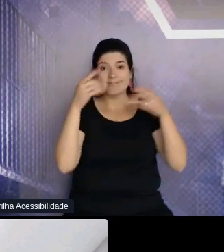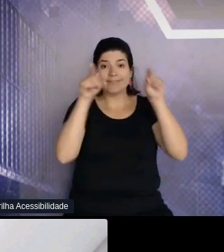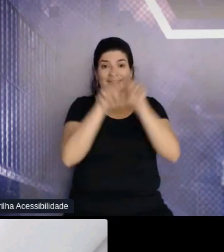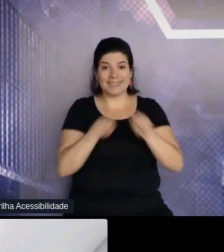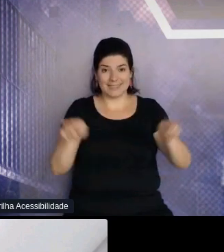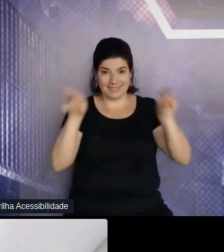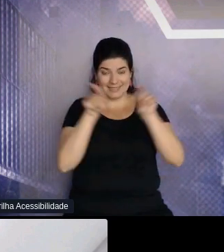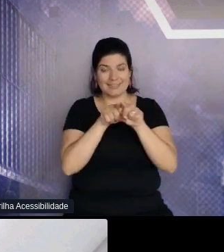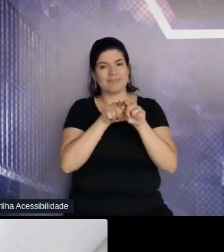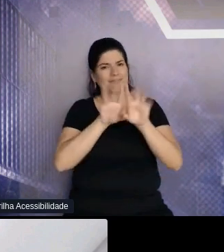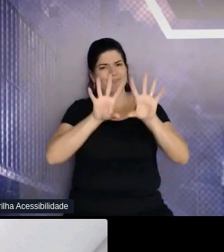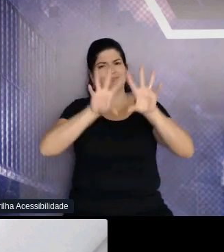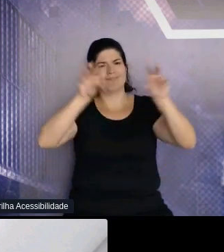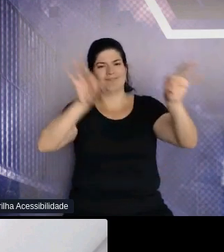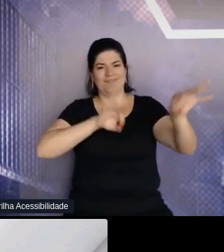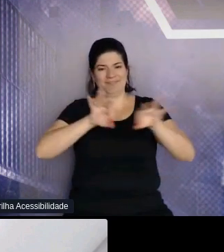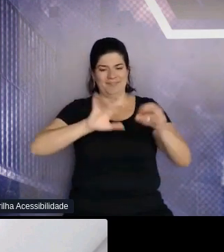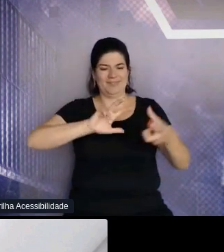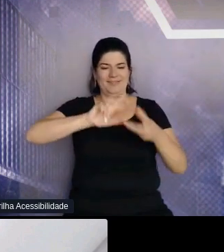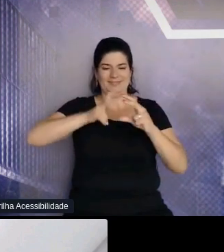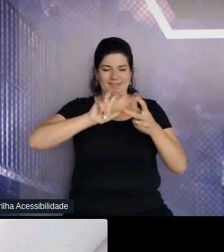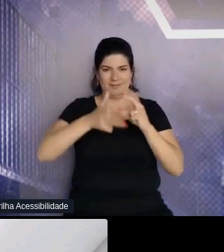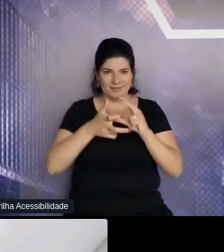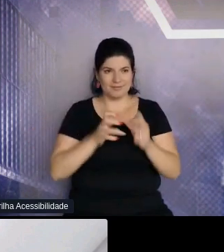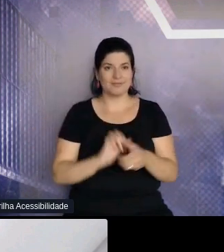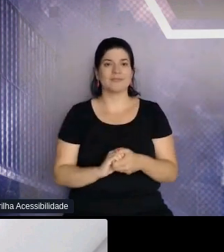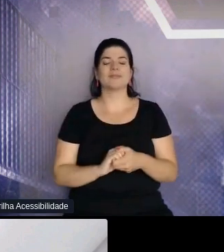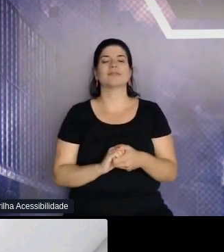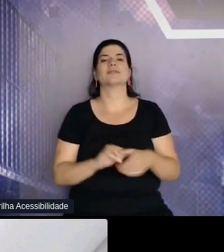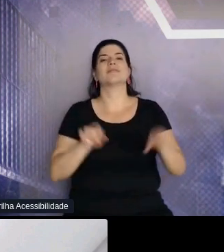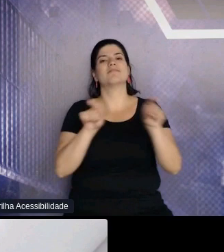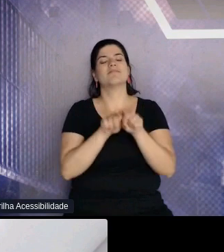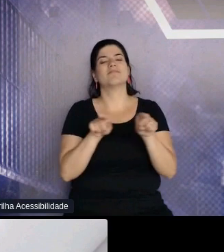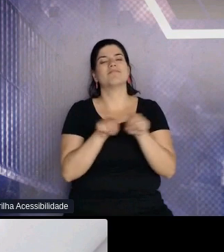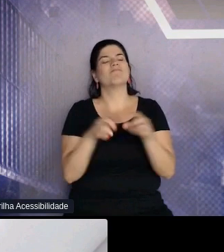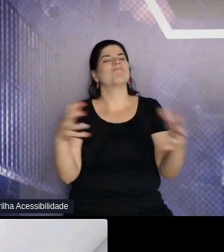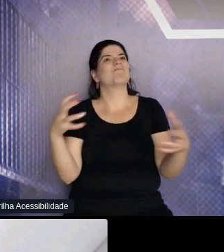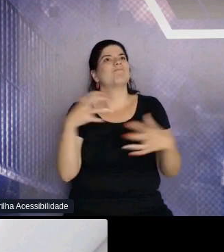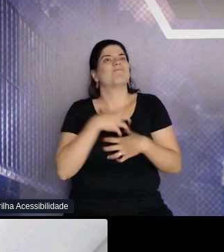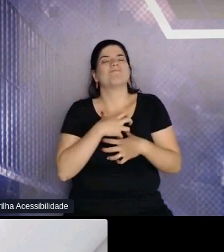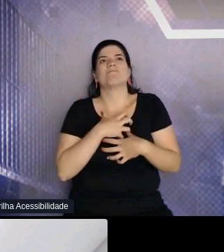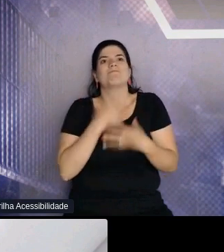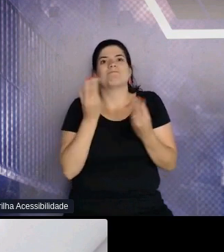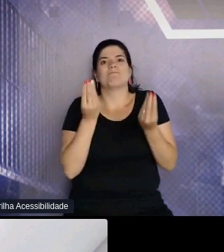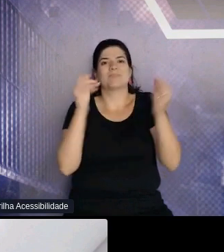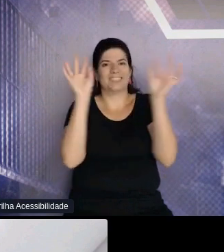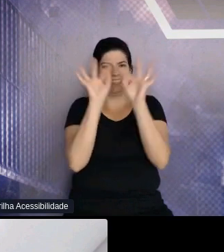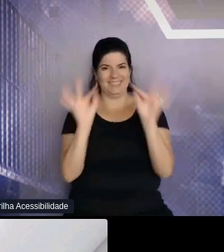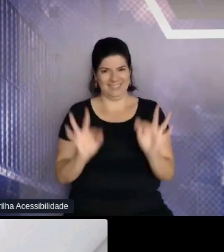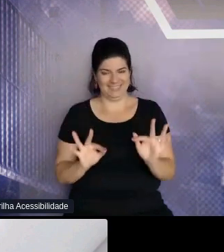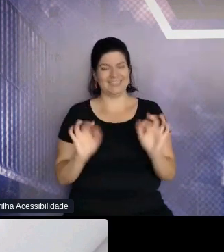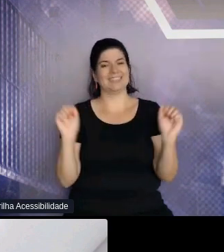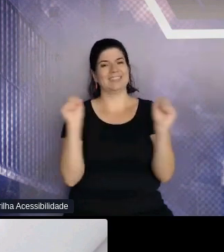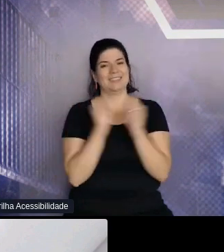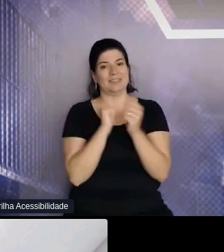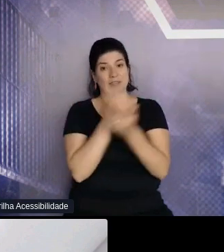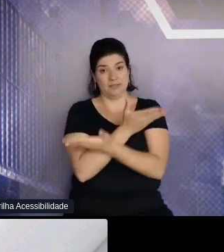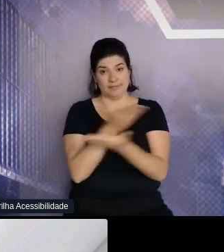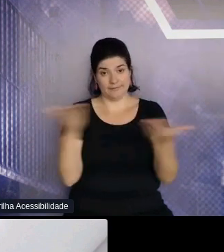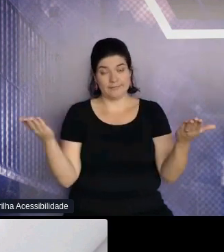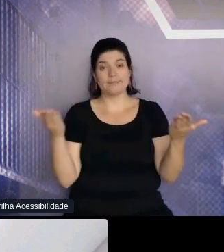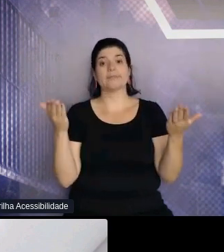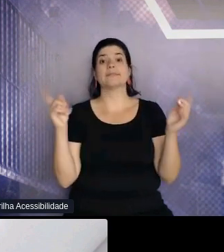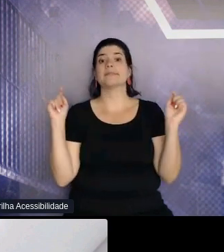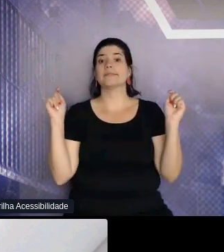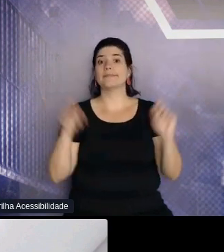toda a produção do TDC aí, e eu me sinto realmente muito, muito honrado aqui de estar do lado de vocês, compartilhando